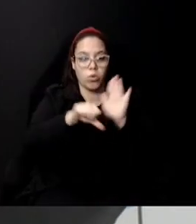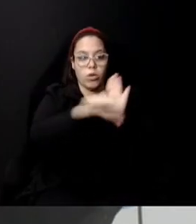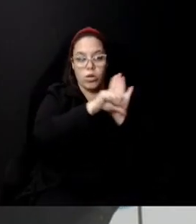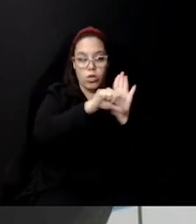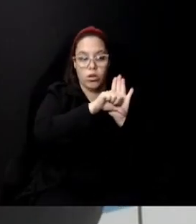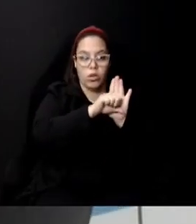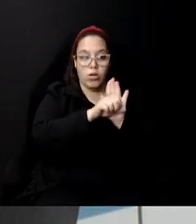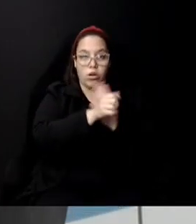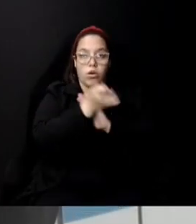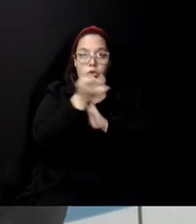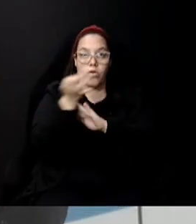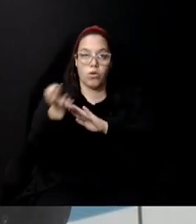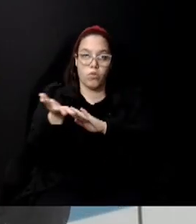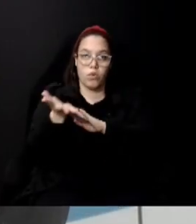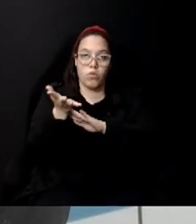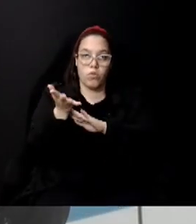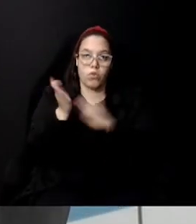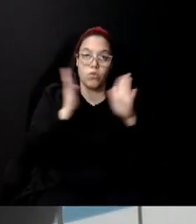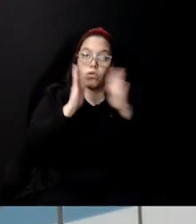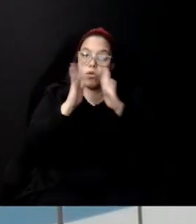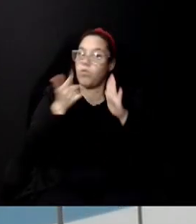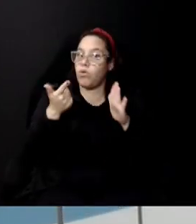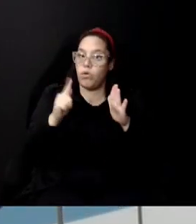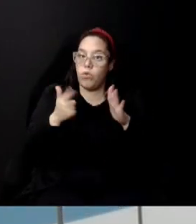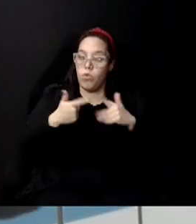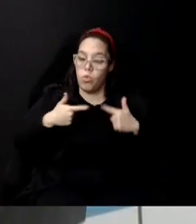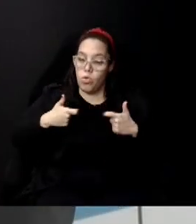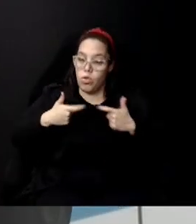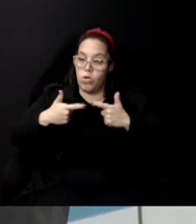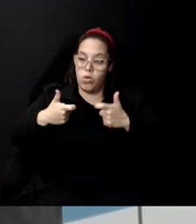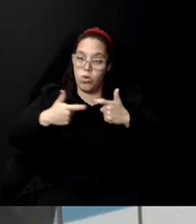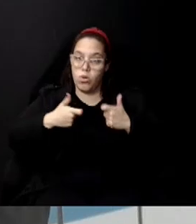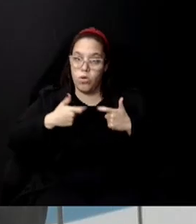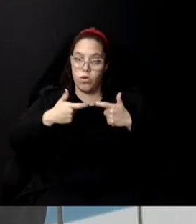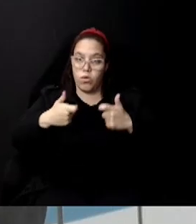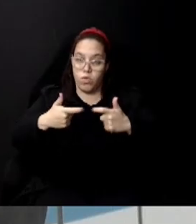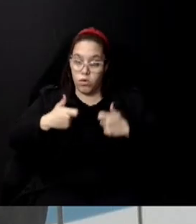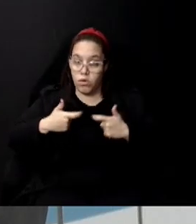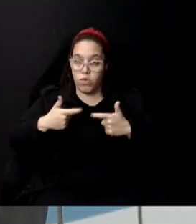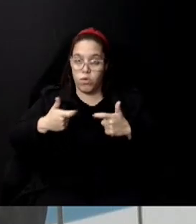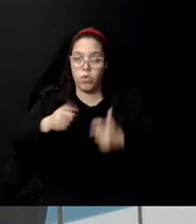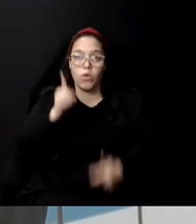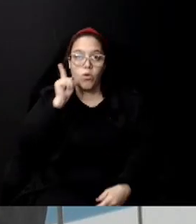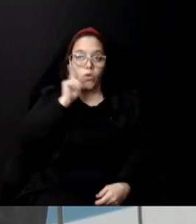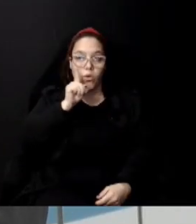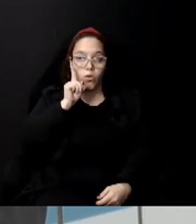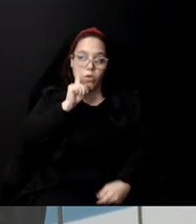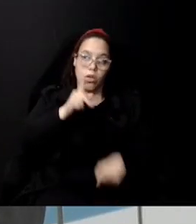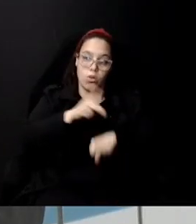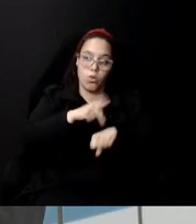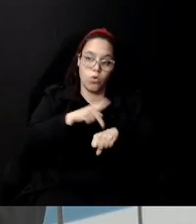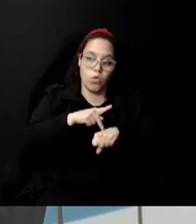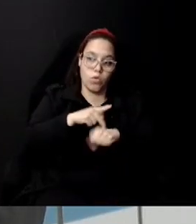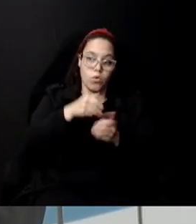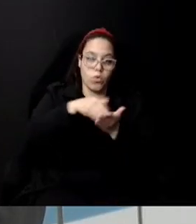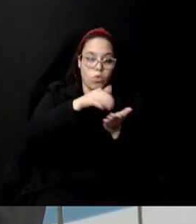num tempo em que não há um conflito armado, que é o caso dos Estados Unidos deportando